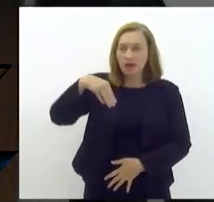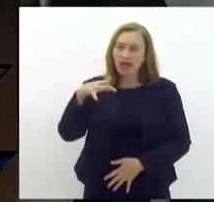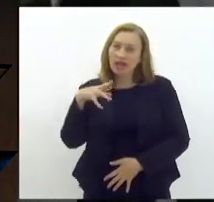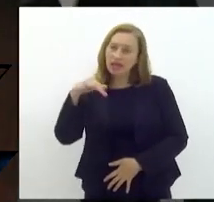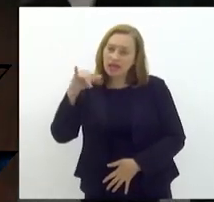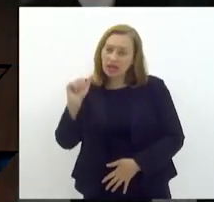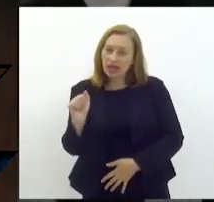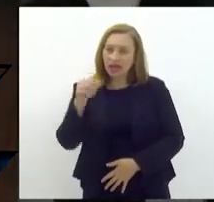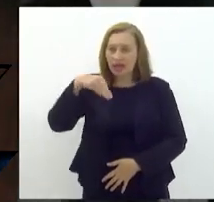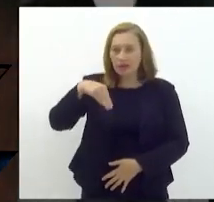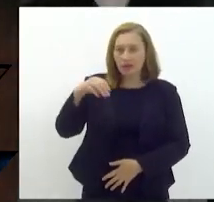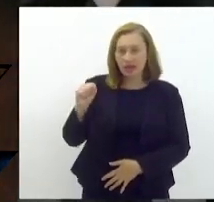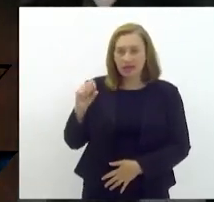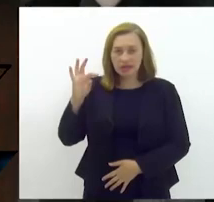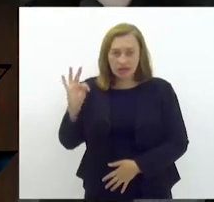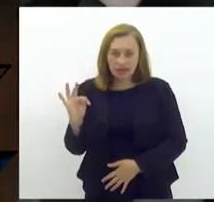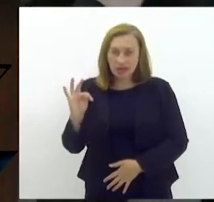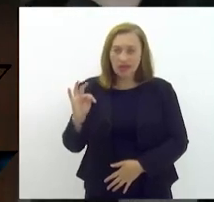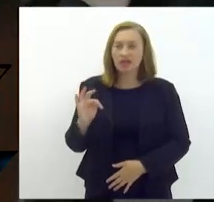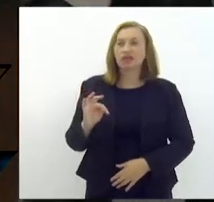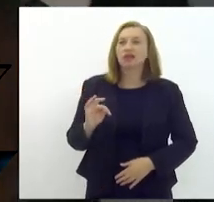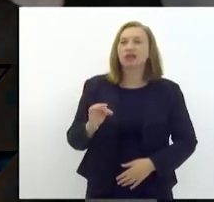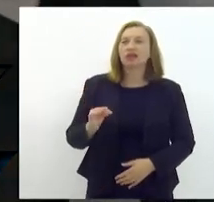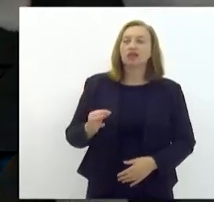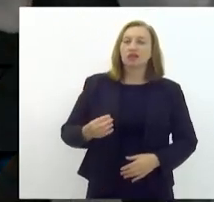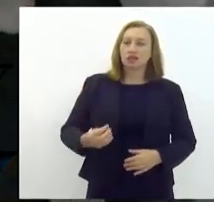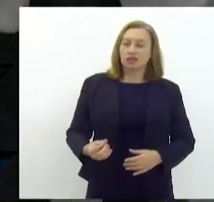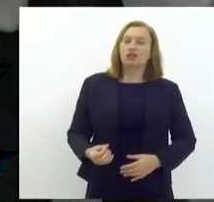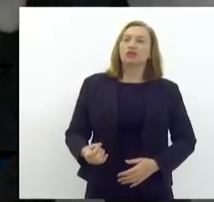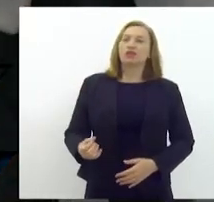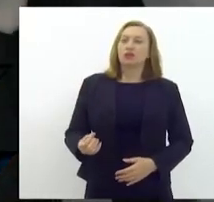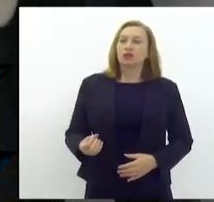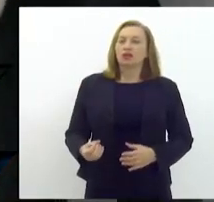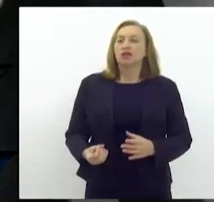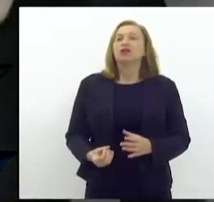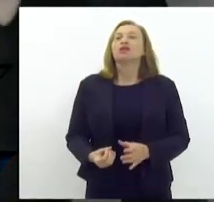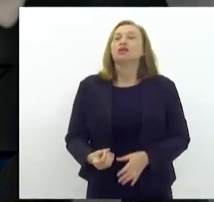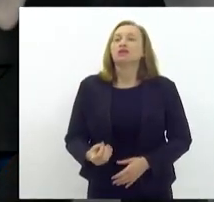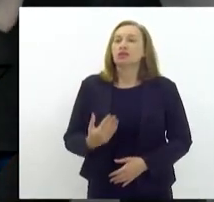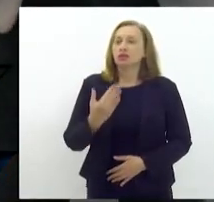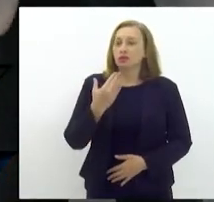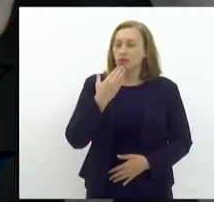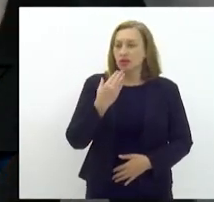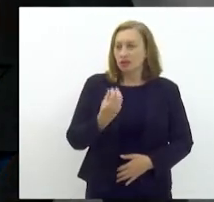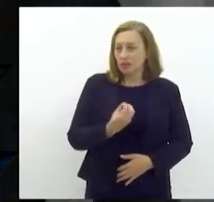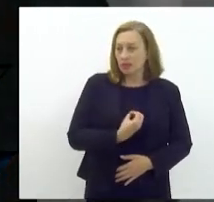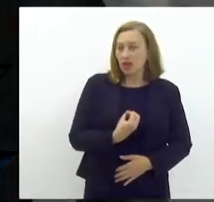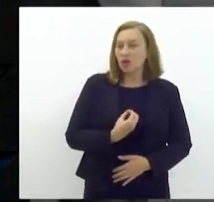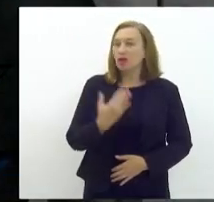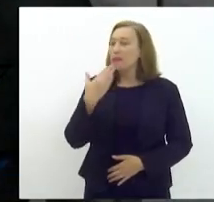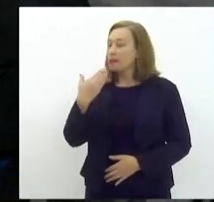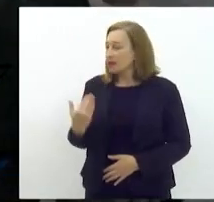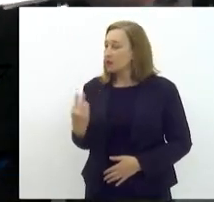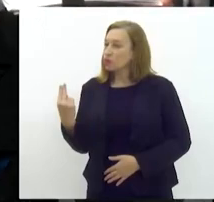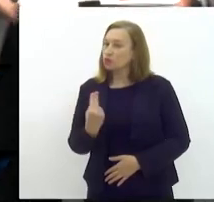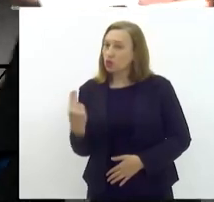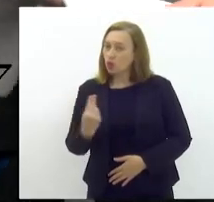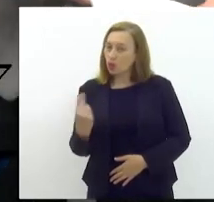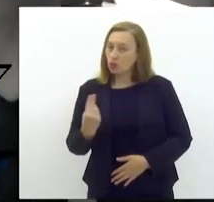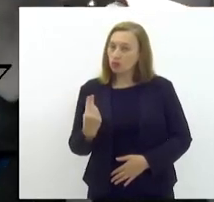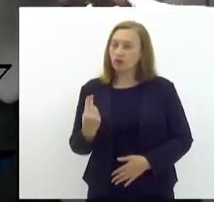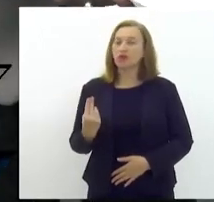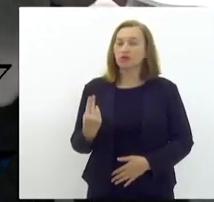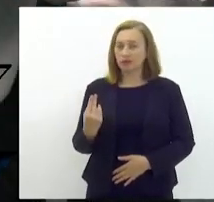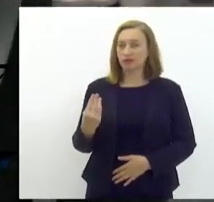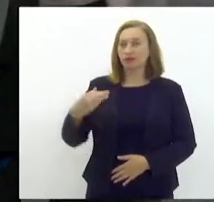é coautora desta medalha Então queria fazer a solicitação de qual autoria eh em nome da